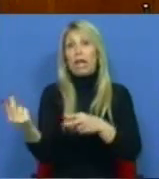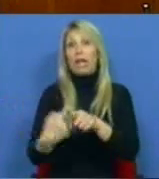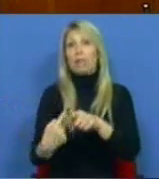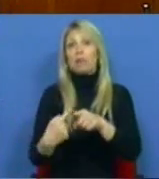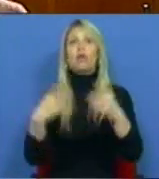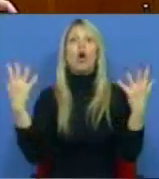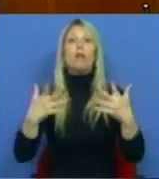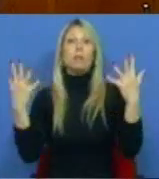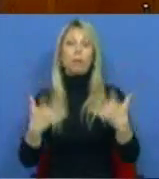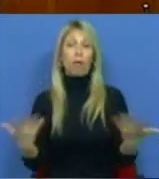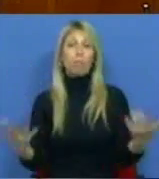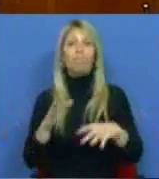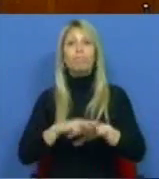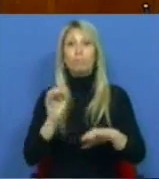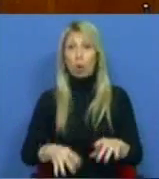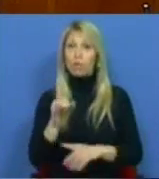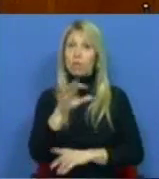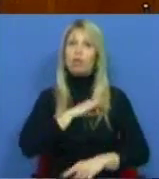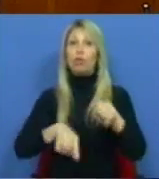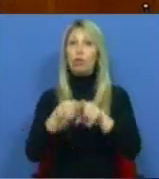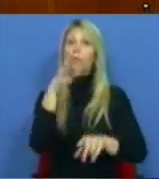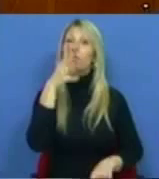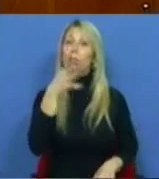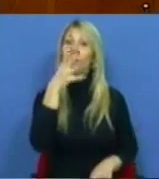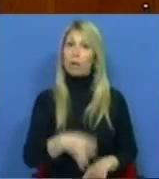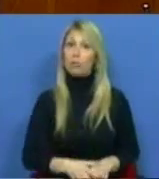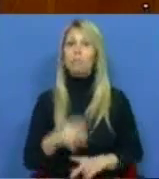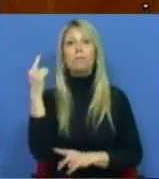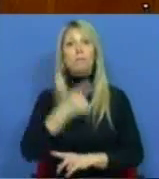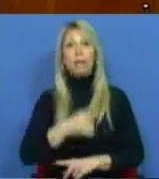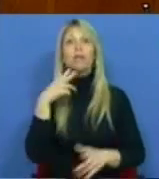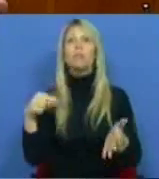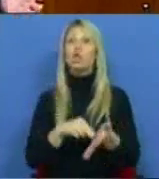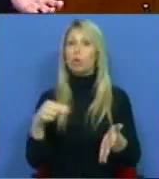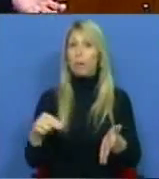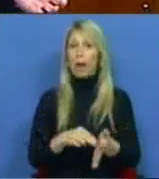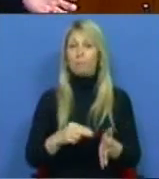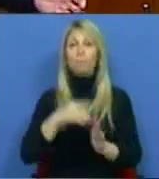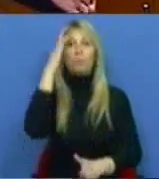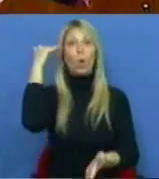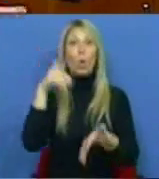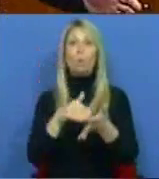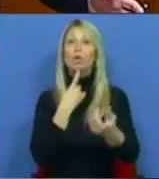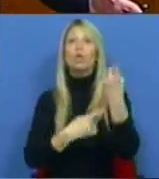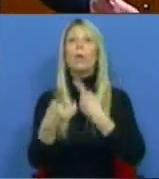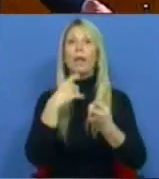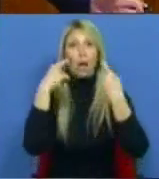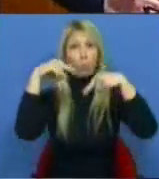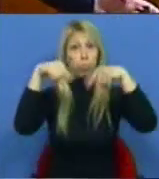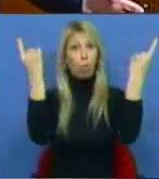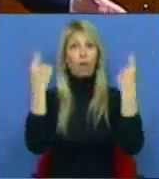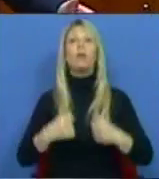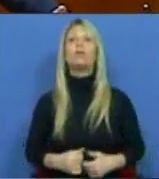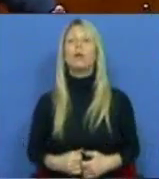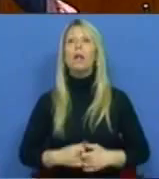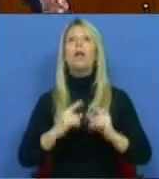orçamental. É por isso, Sr. Deputado, que temos que esperar para que as conclusões do inquérito sejam públicas e para